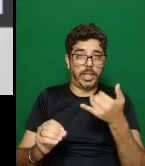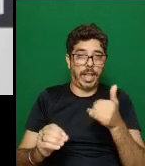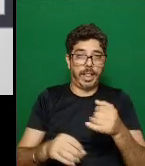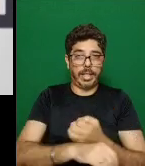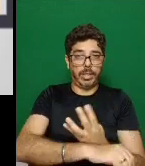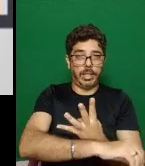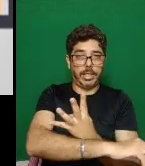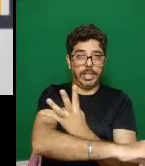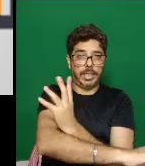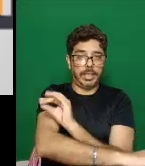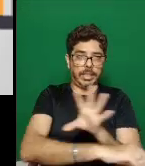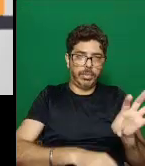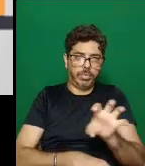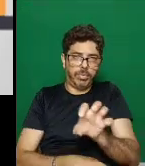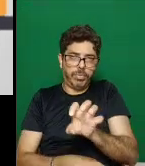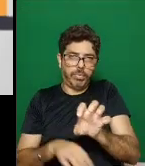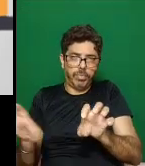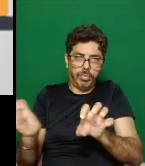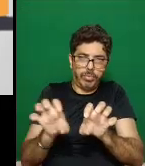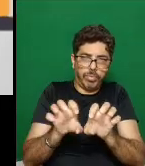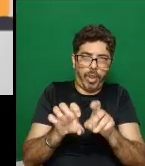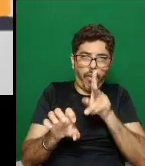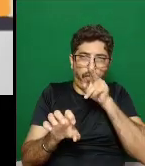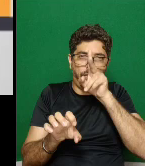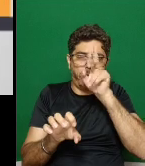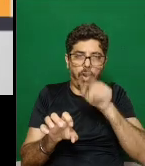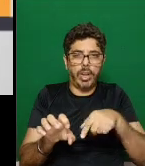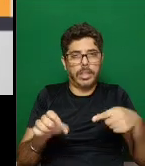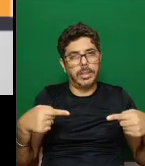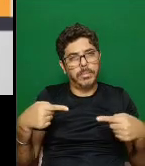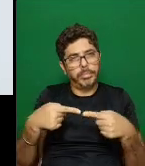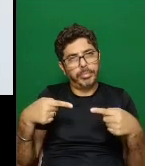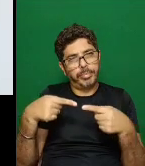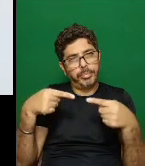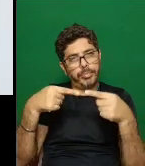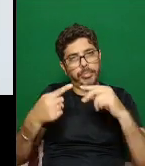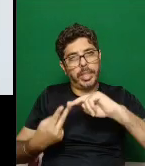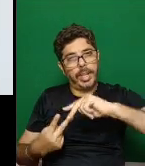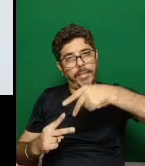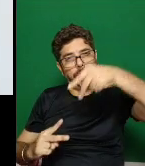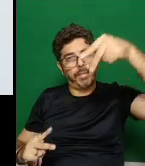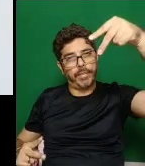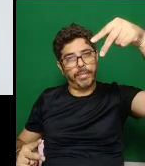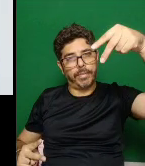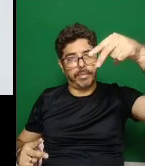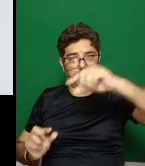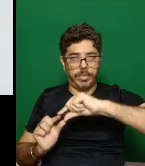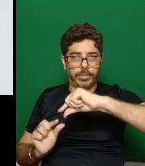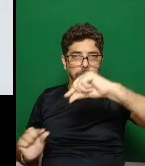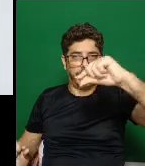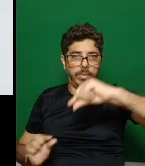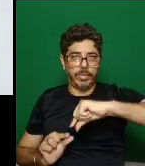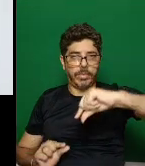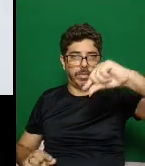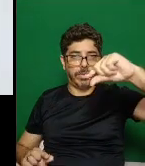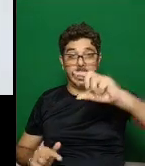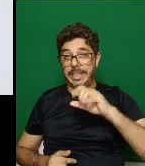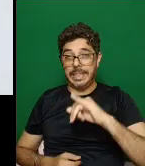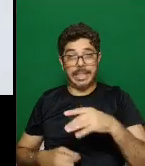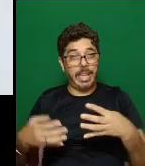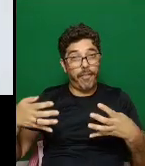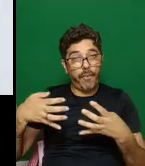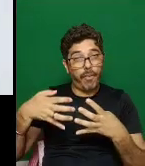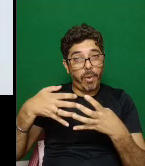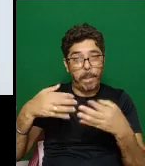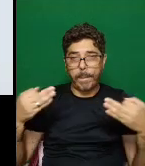par vai ser forte o bastante para a base ser anexada à fita. Se as formas moleculares não forem perfeitas, quase